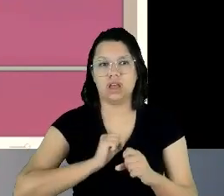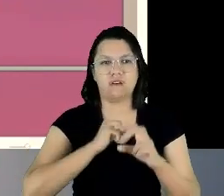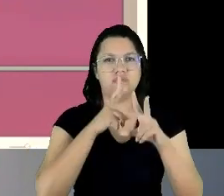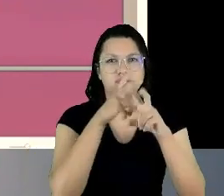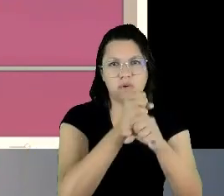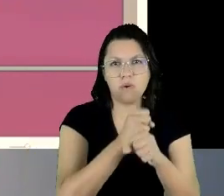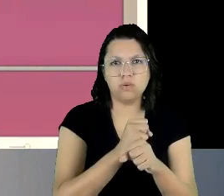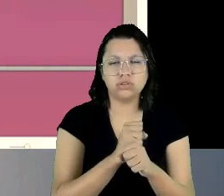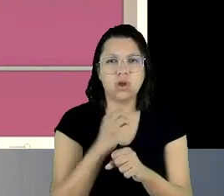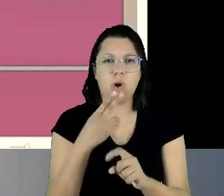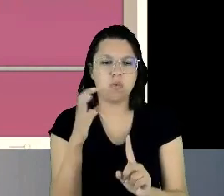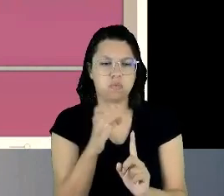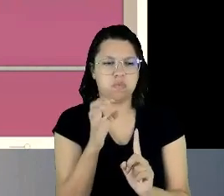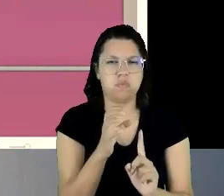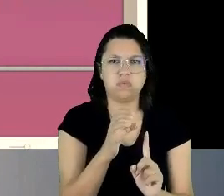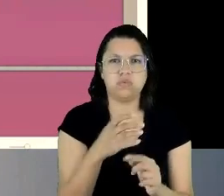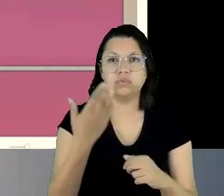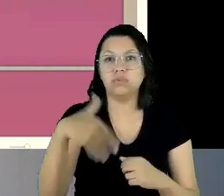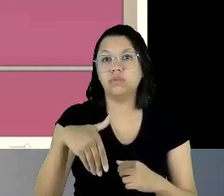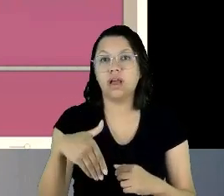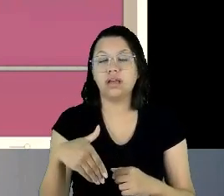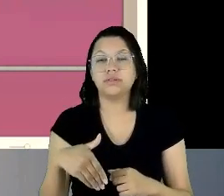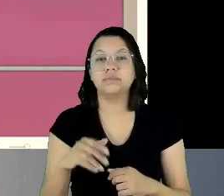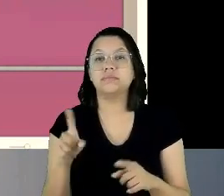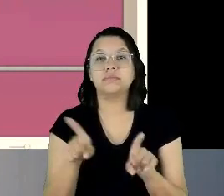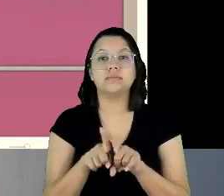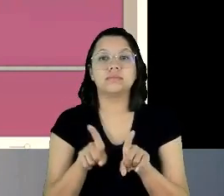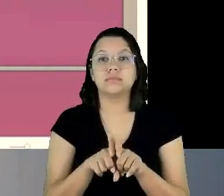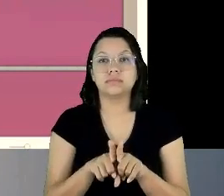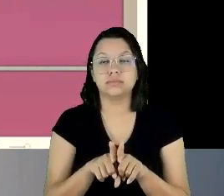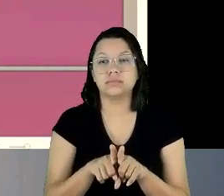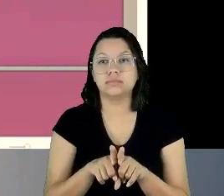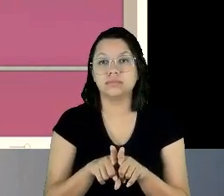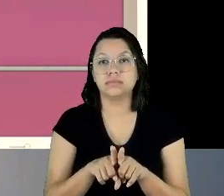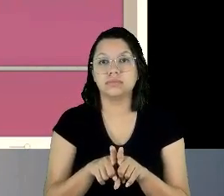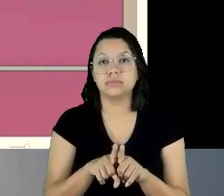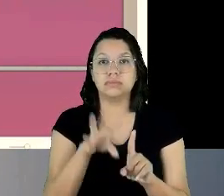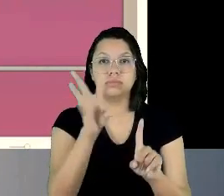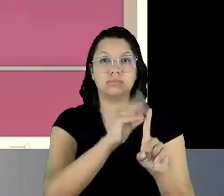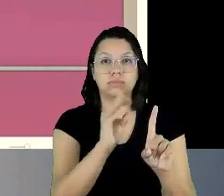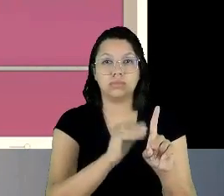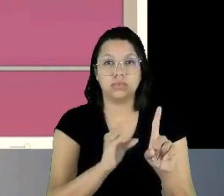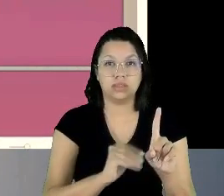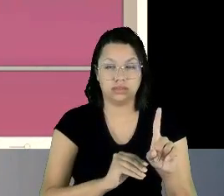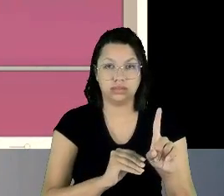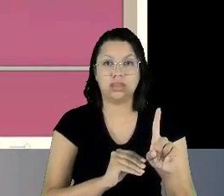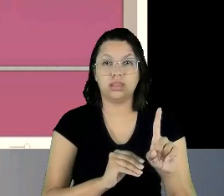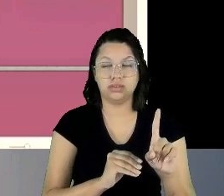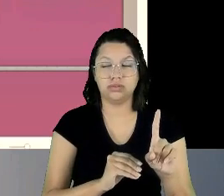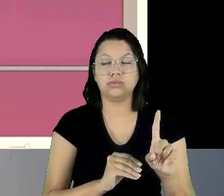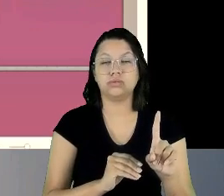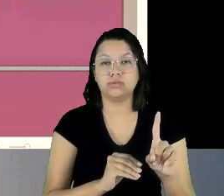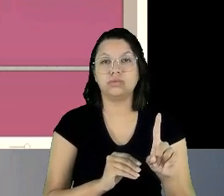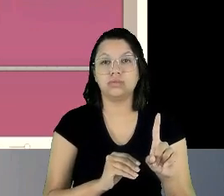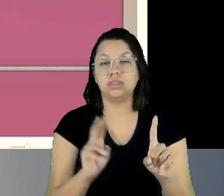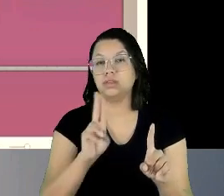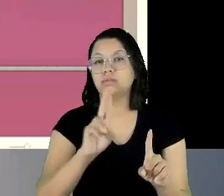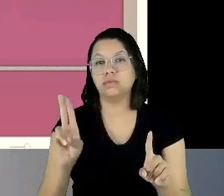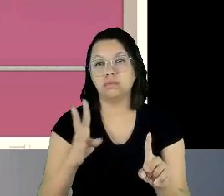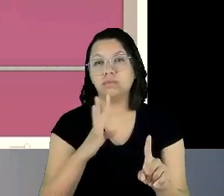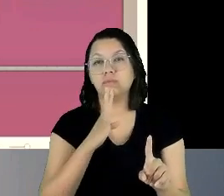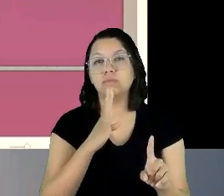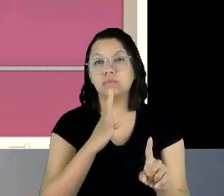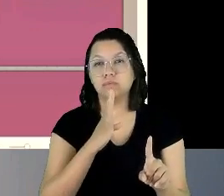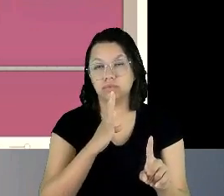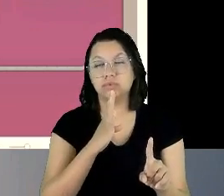força, uma coação que fosse comprovada, e também o assédio sexual, que é, né, como a gente